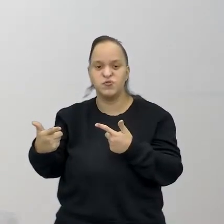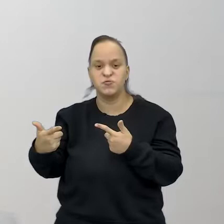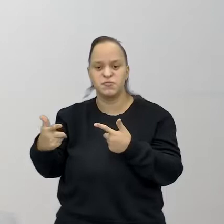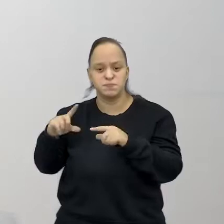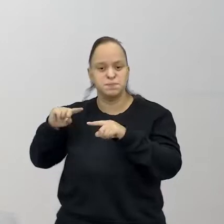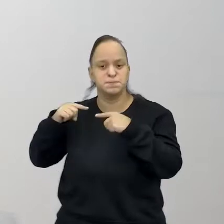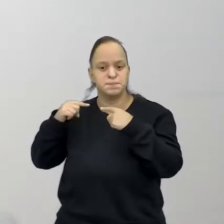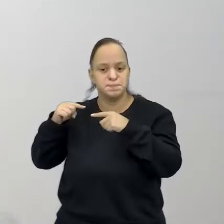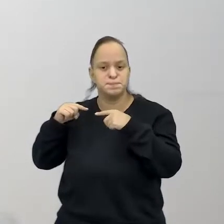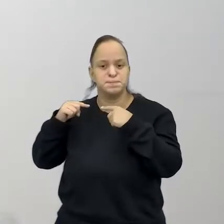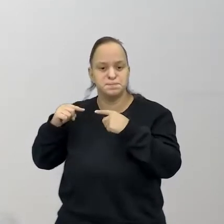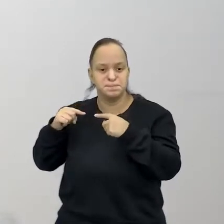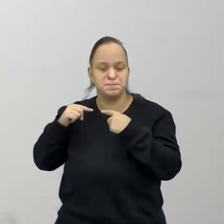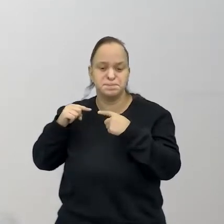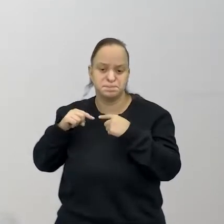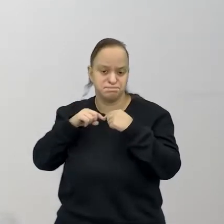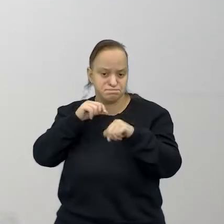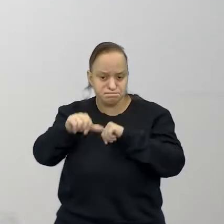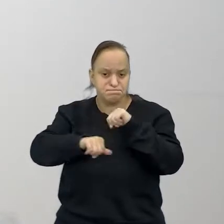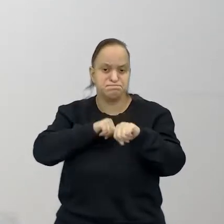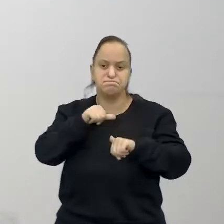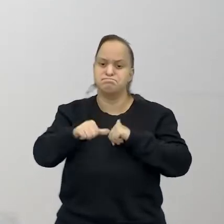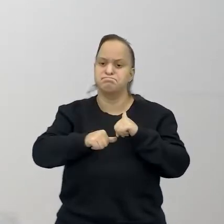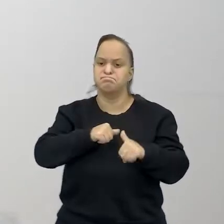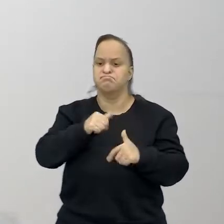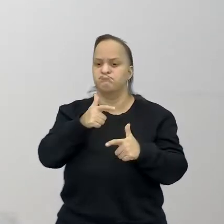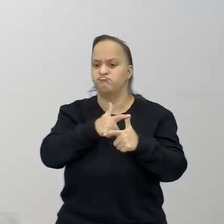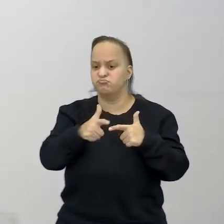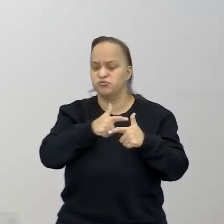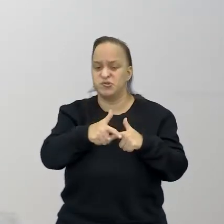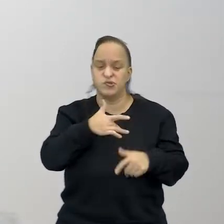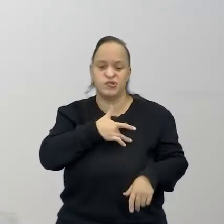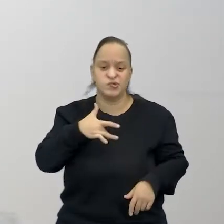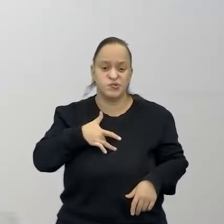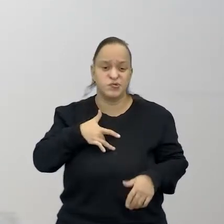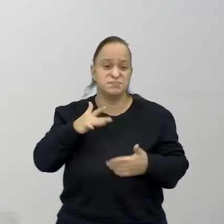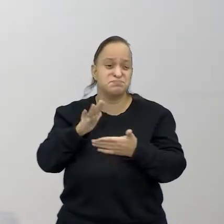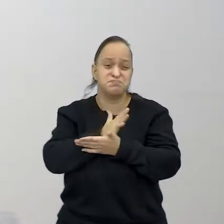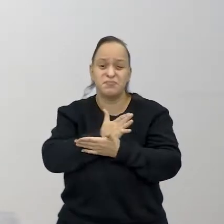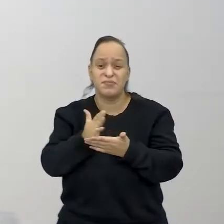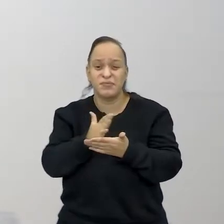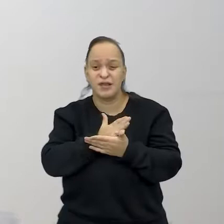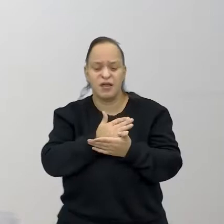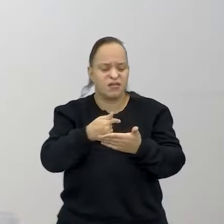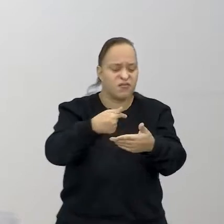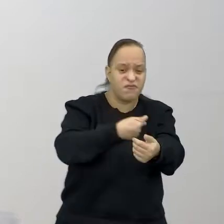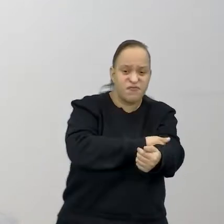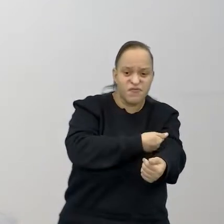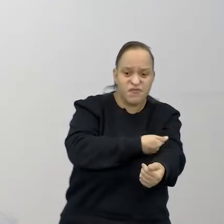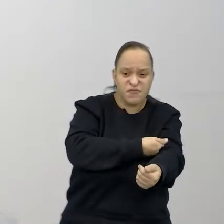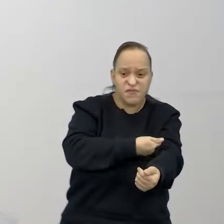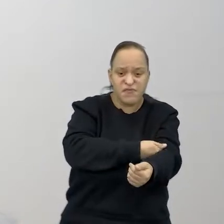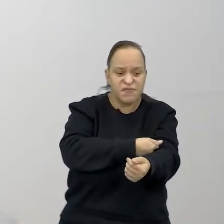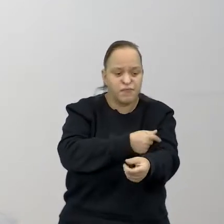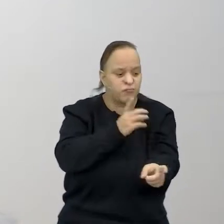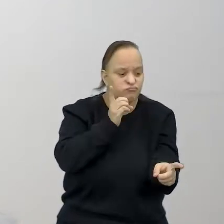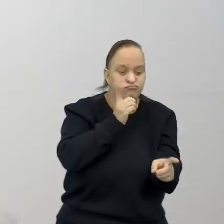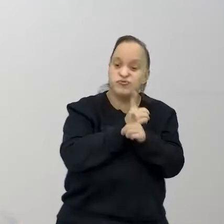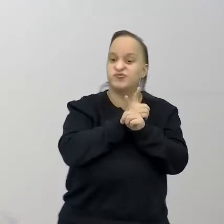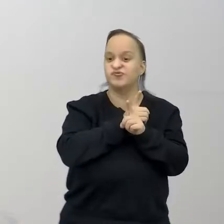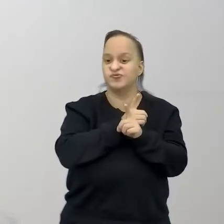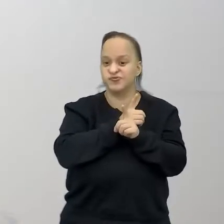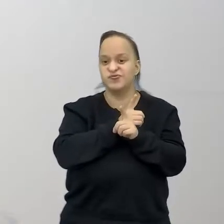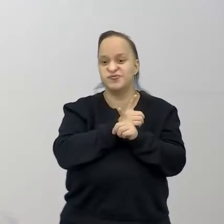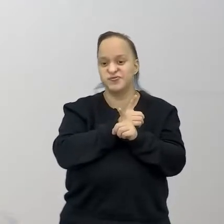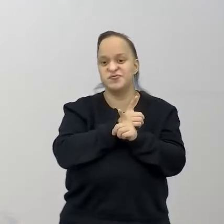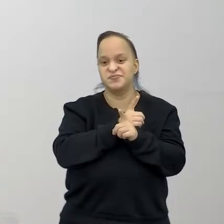que não são detectados necessariamente a princípio por exames clínicos, né? E aí a gente entra, e o que eu falo